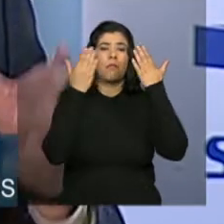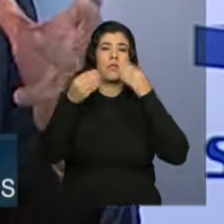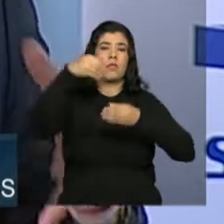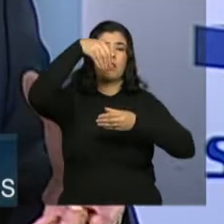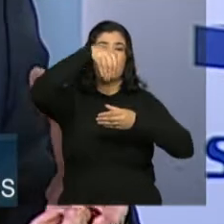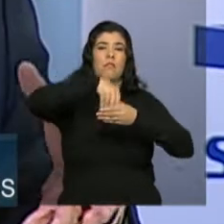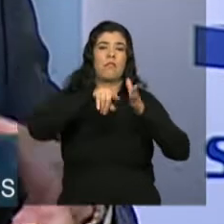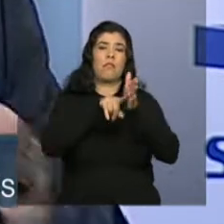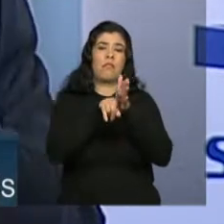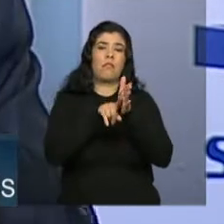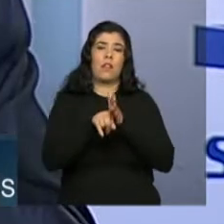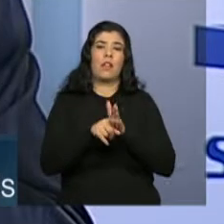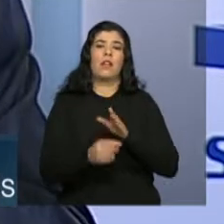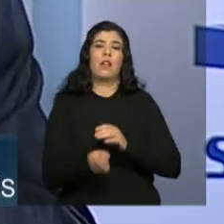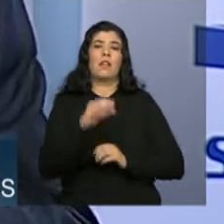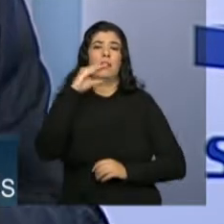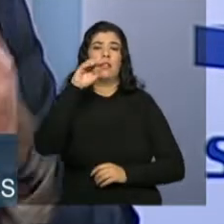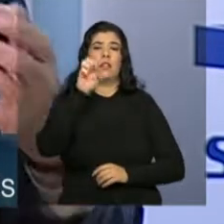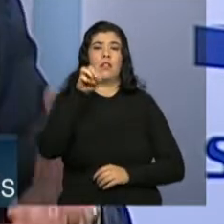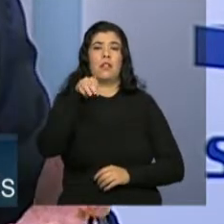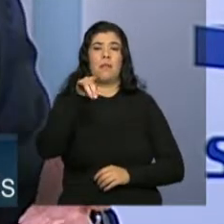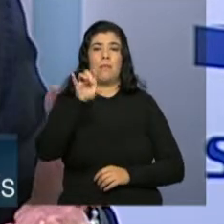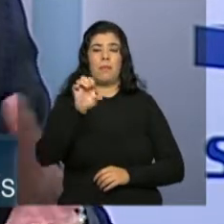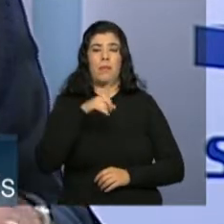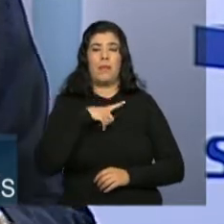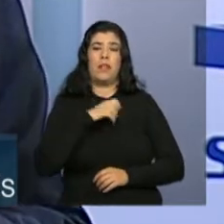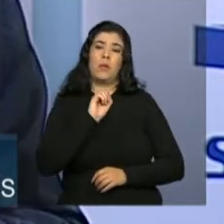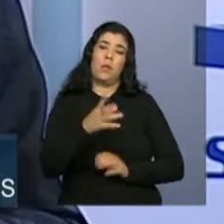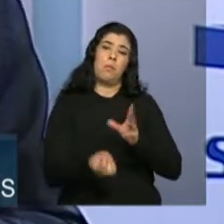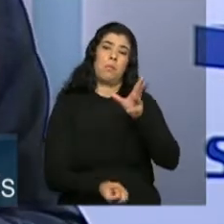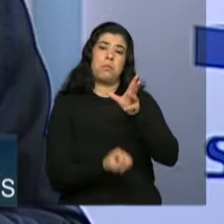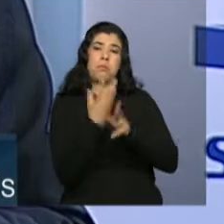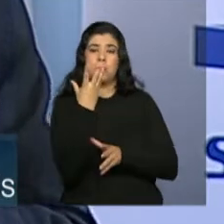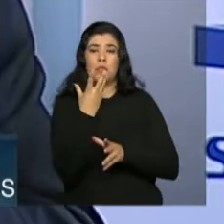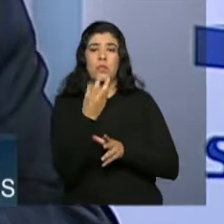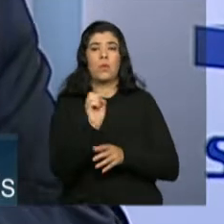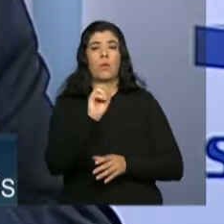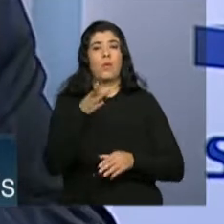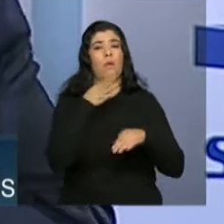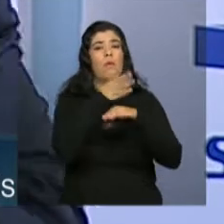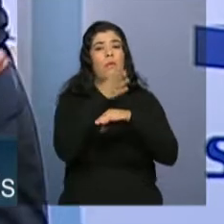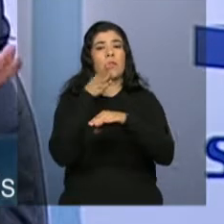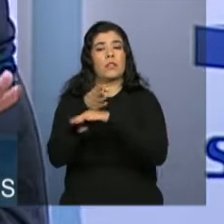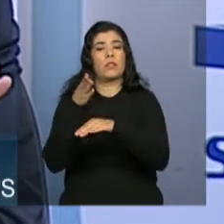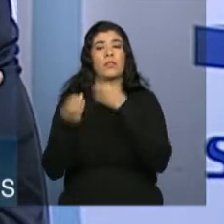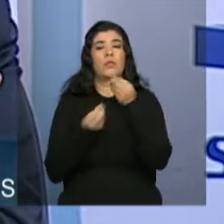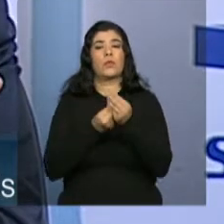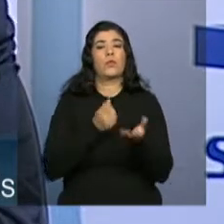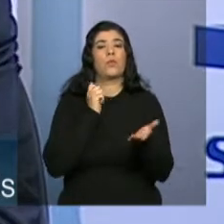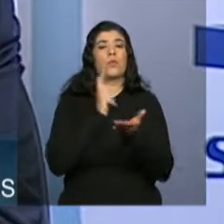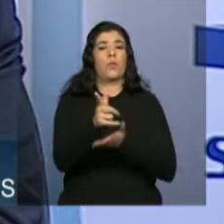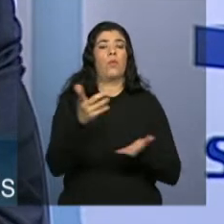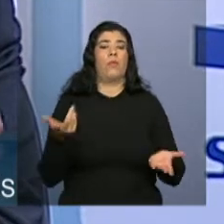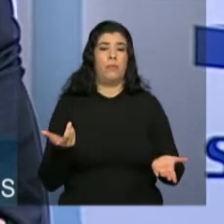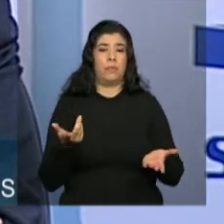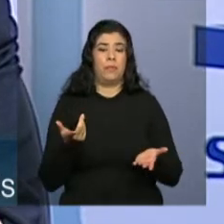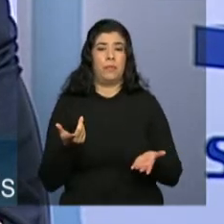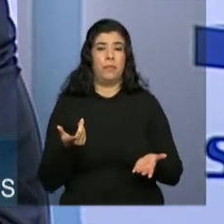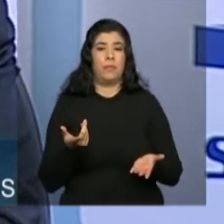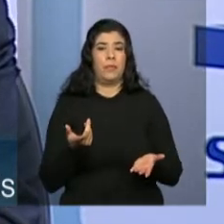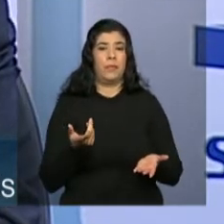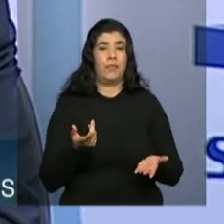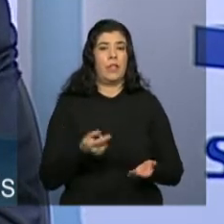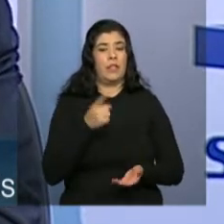na Semed ou para produção ou para o consumidor ou processo das pessoas ao medicamento ai mudanças básicas elas estão aí na